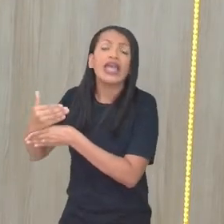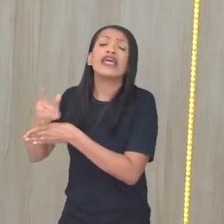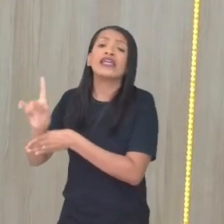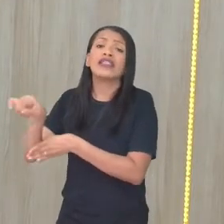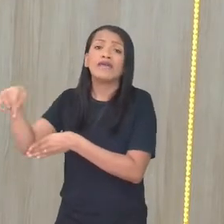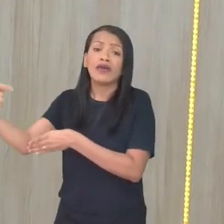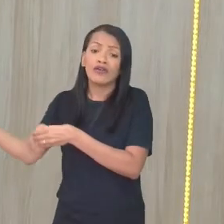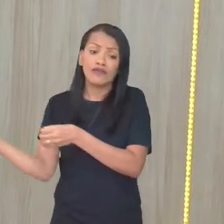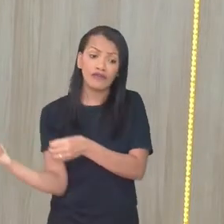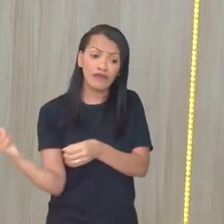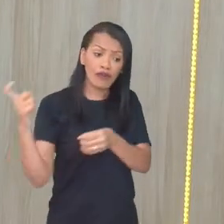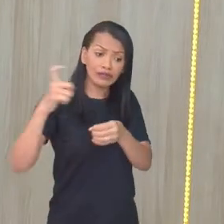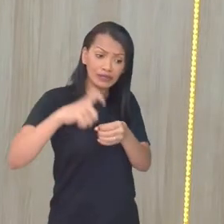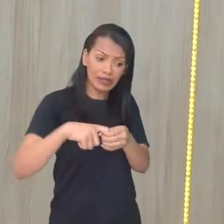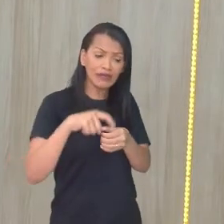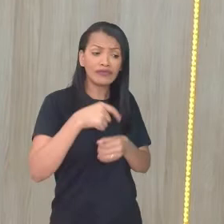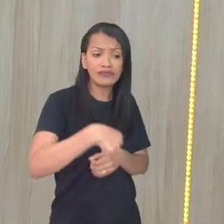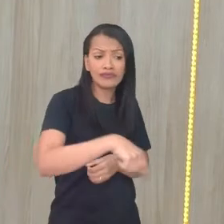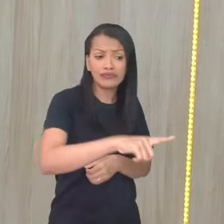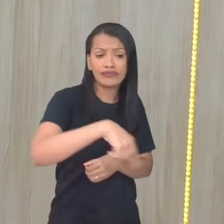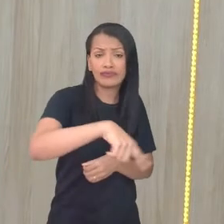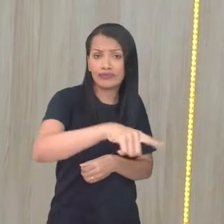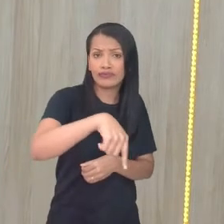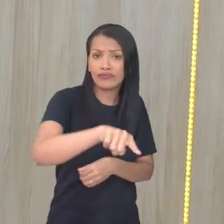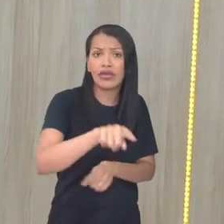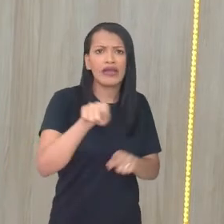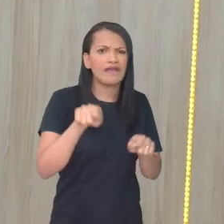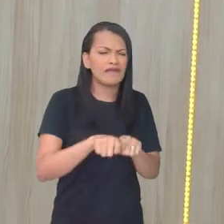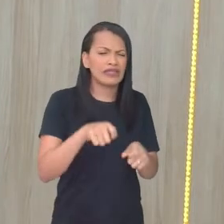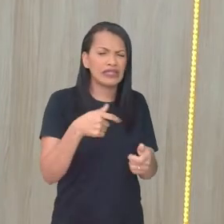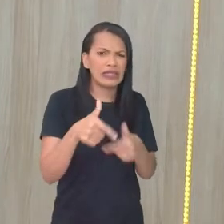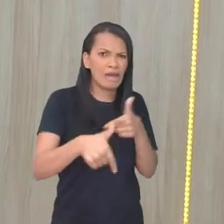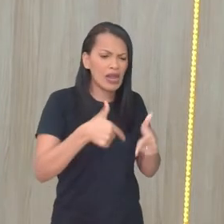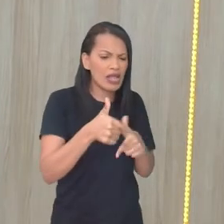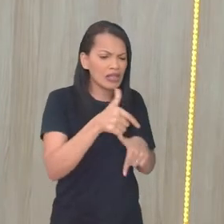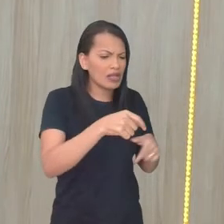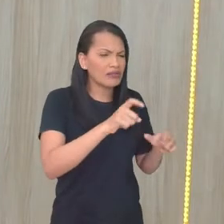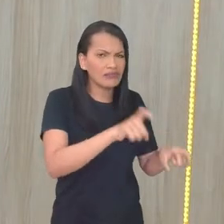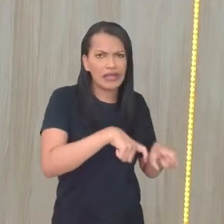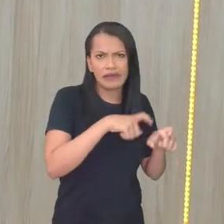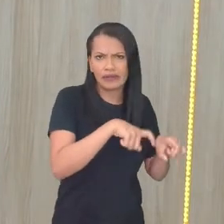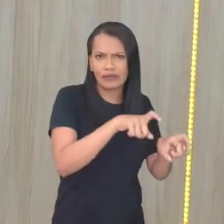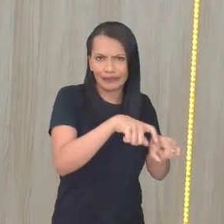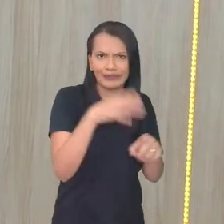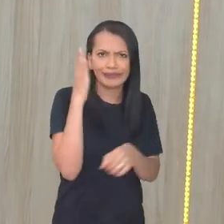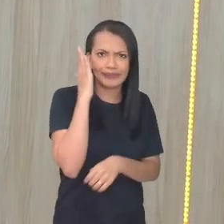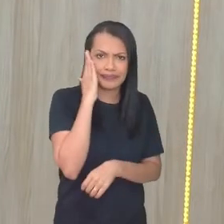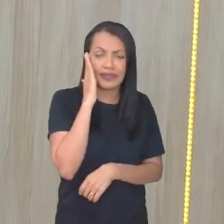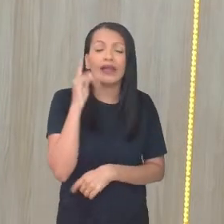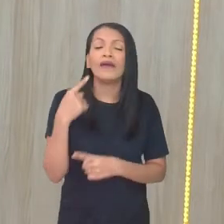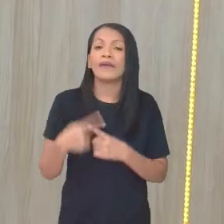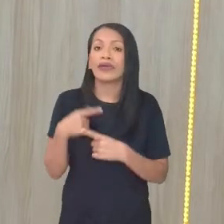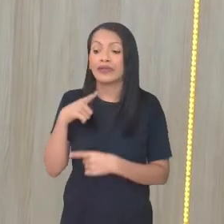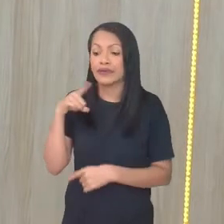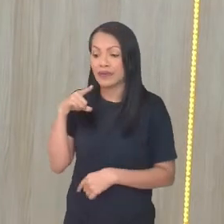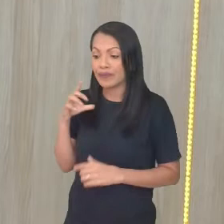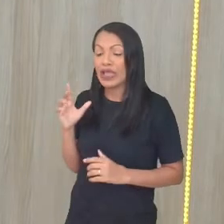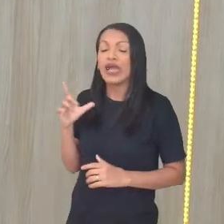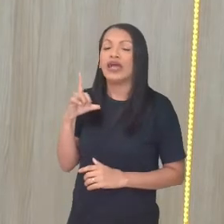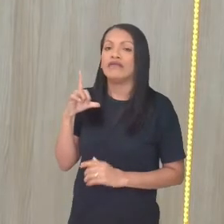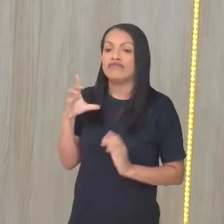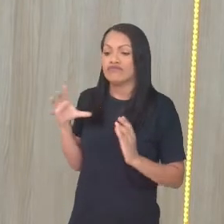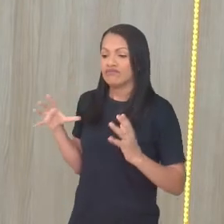sua vida cotidiana, findada a obra, né? Mas essa corvéia, ela seria exatamente essa obrigação, né, que eles tinham